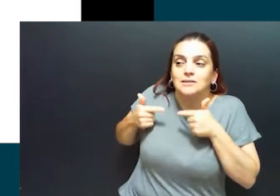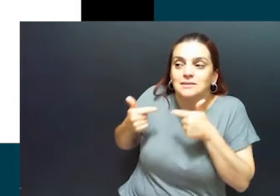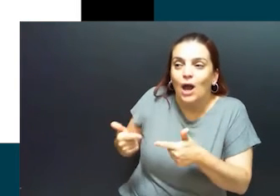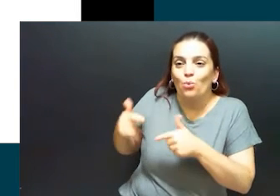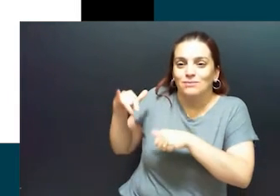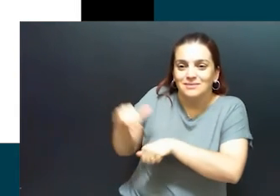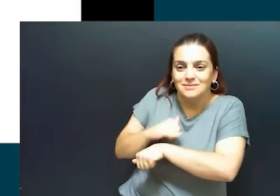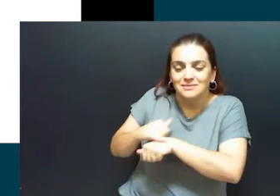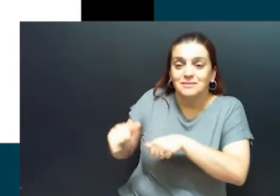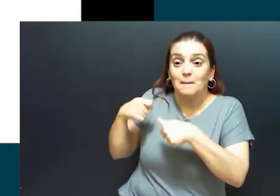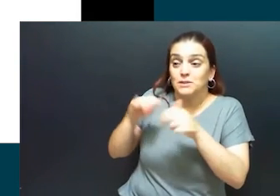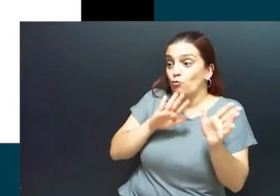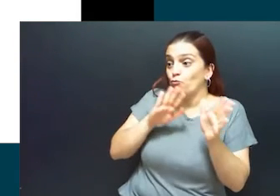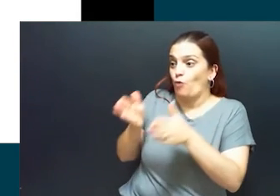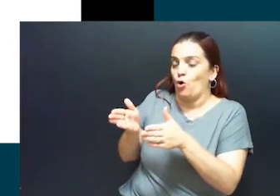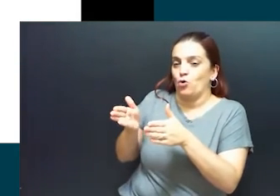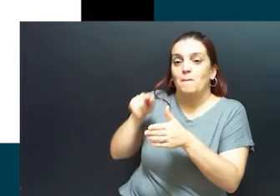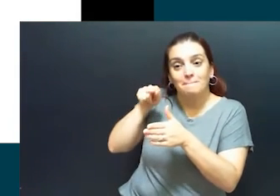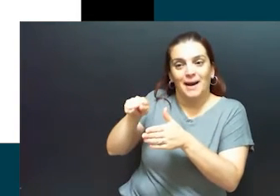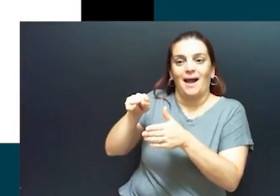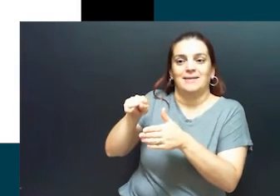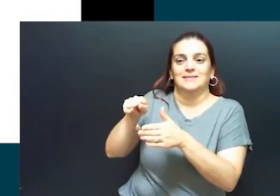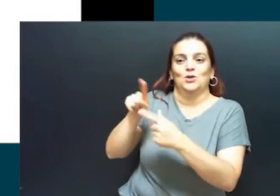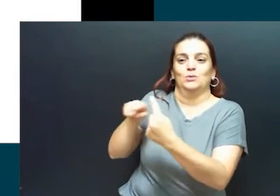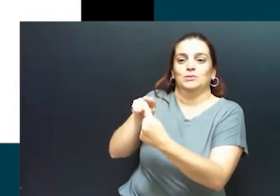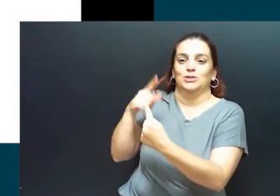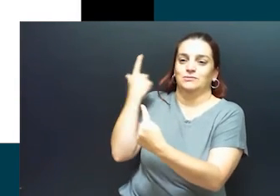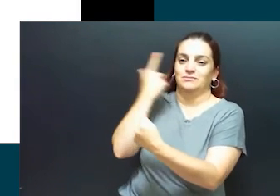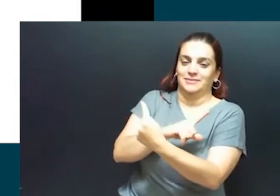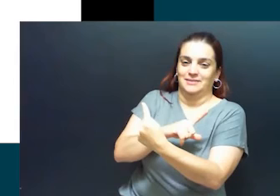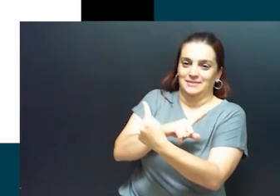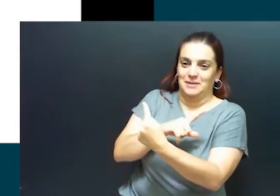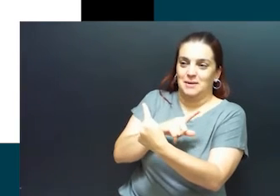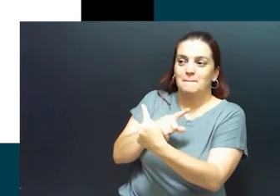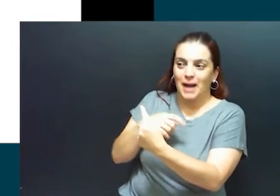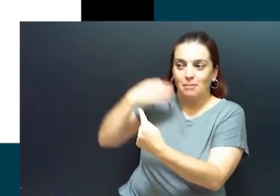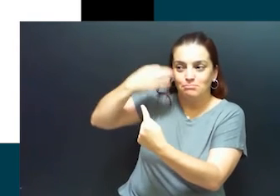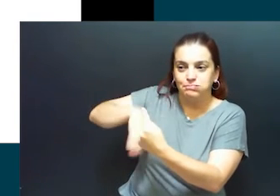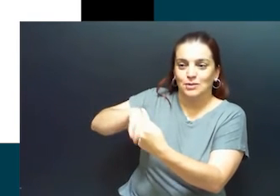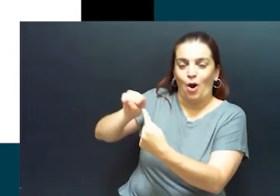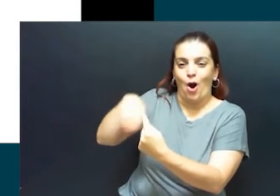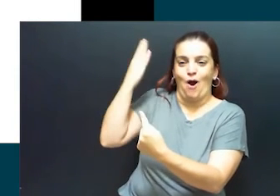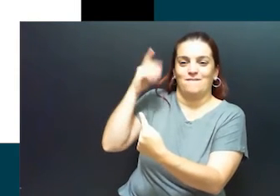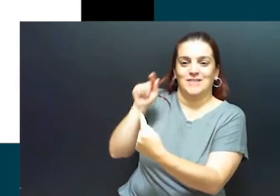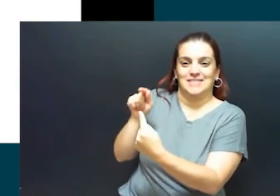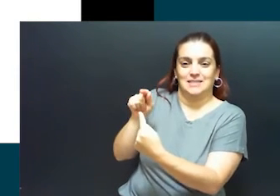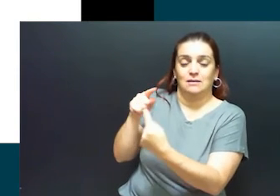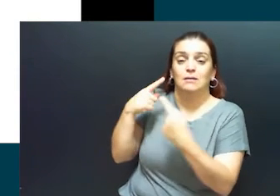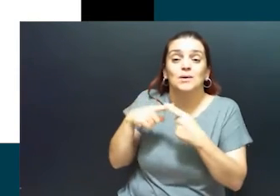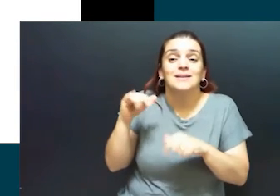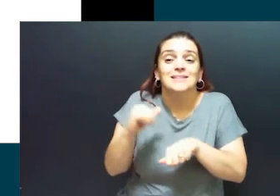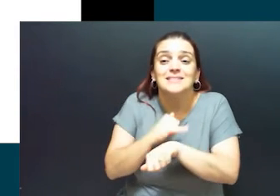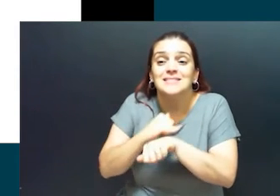elas precisam estar voltadas para ajudar a empresa nesse objetivo. Ou até mesmo para validá-las, né? Porque a estratégia nada mais é do